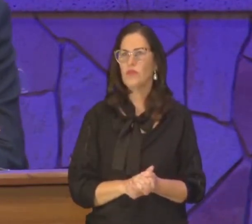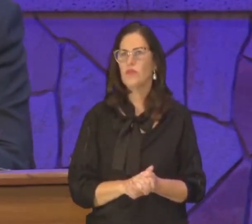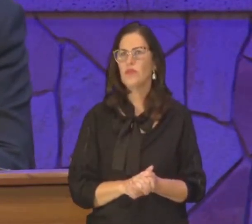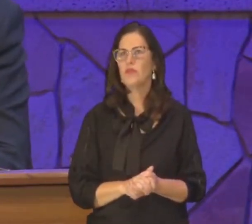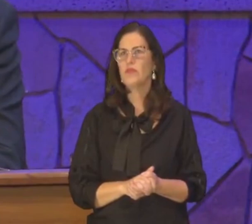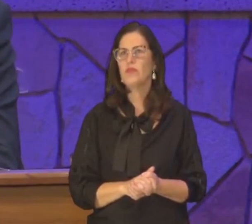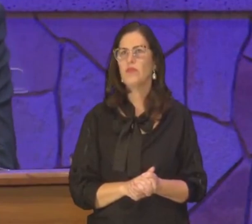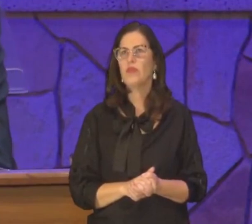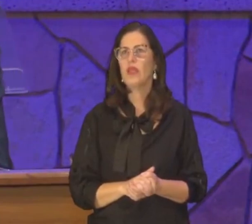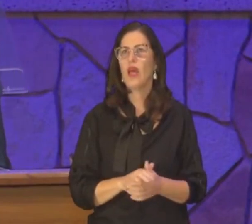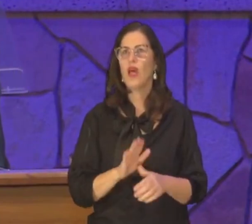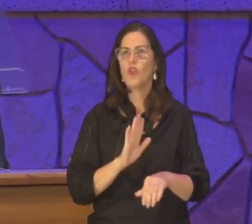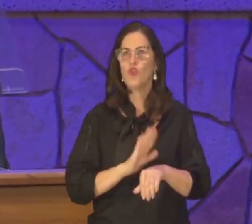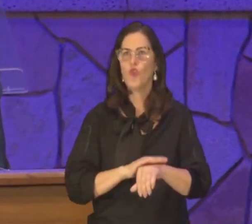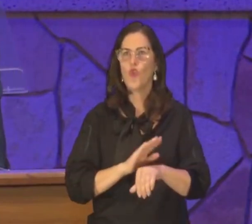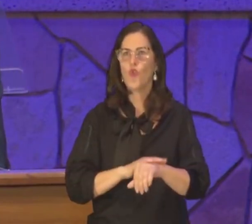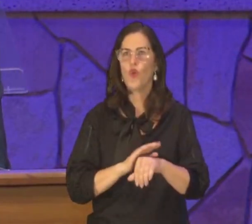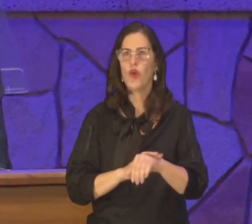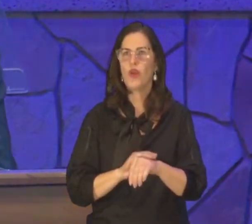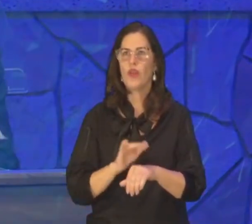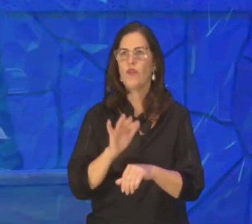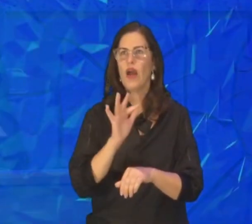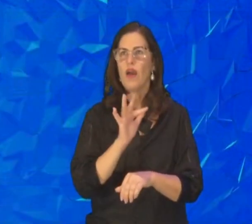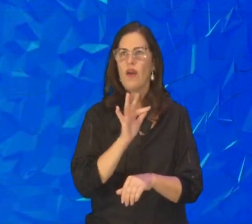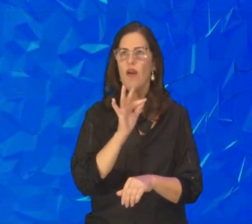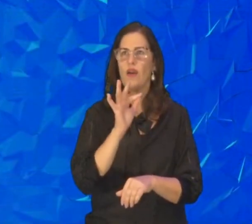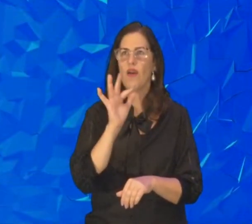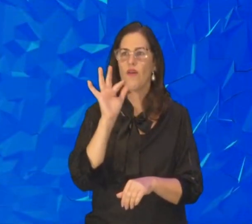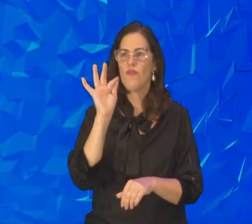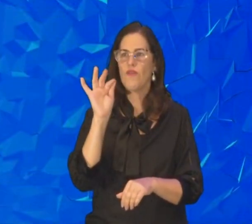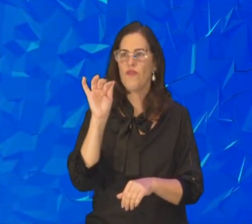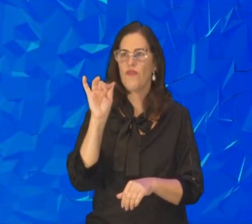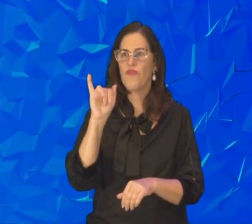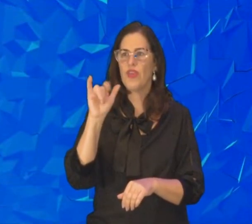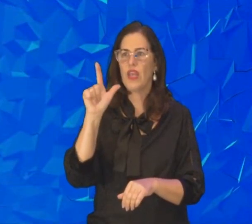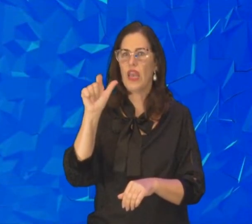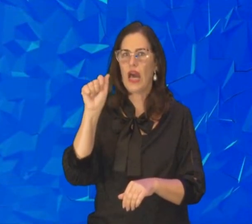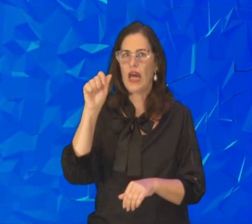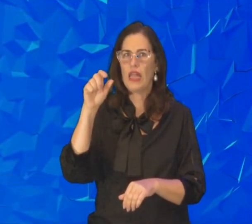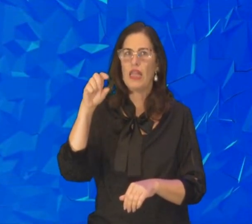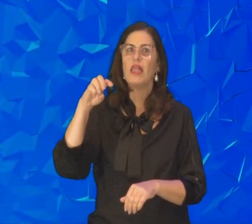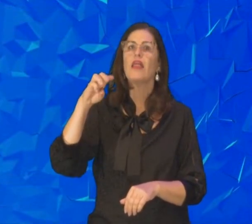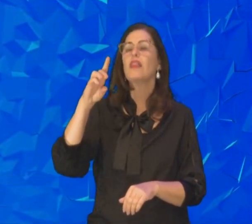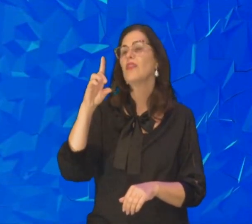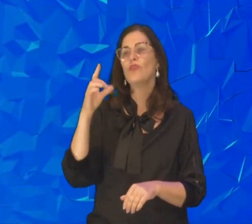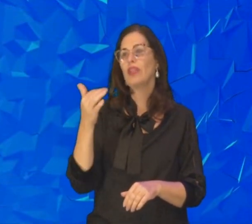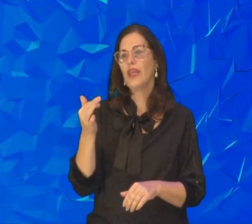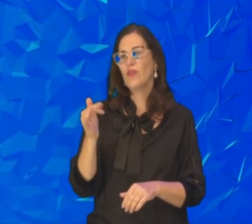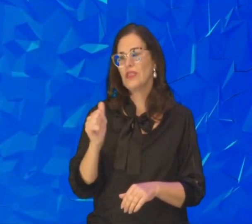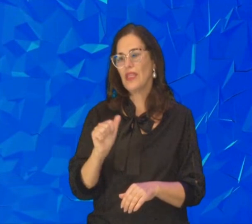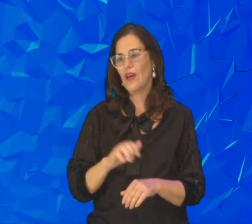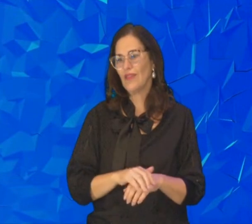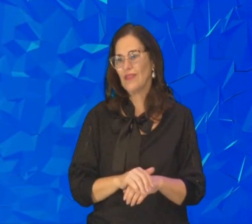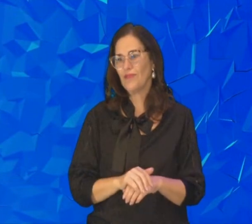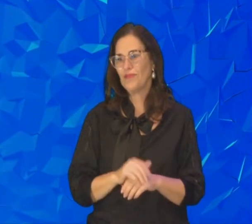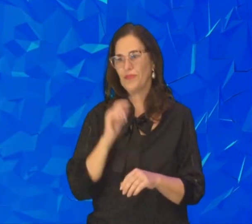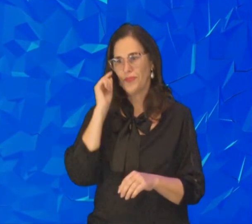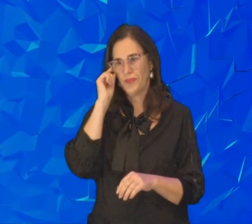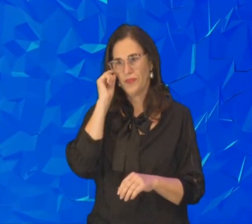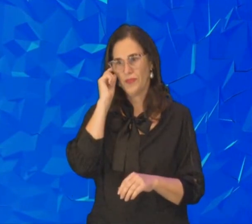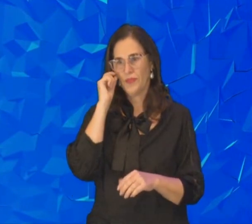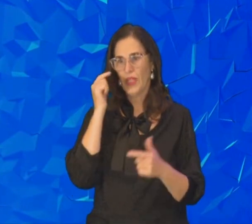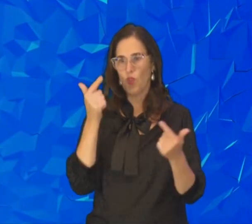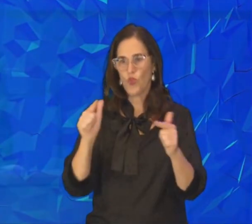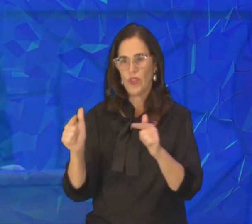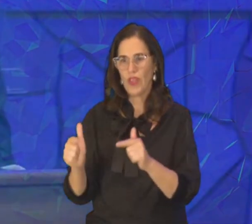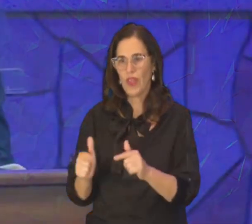Quando ele vai para a igreja de Filadélfia, ele não tem nenhuma crítica, nenhuma observação, nenhuma exortação.